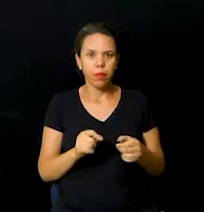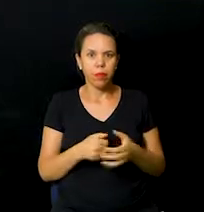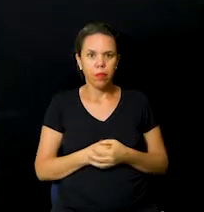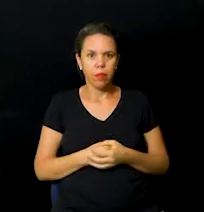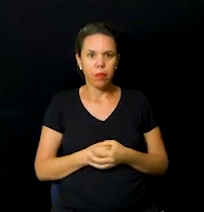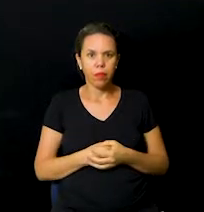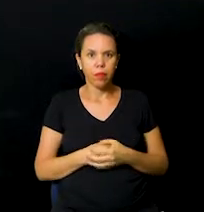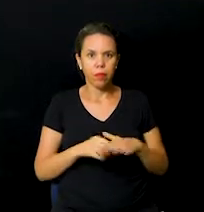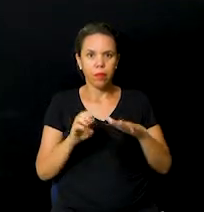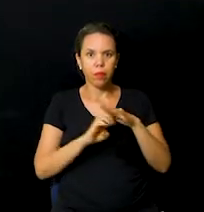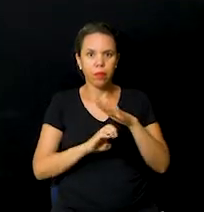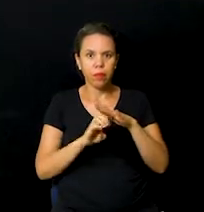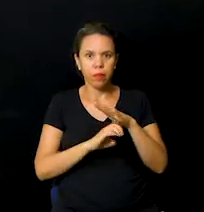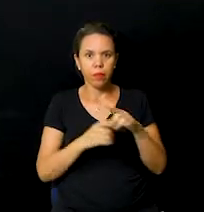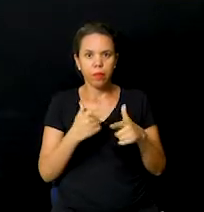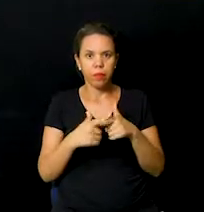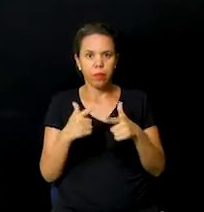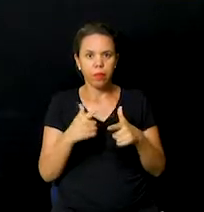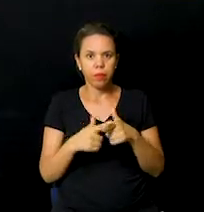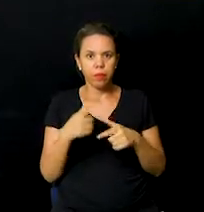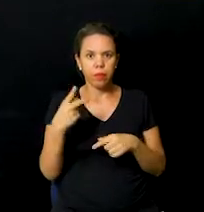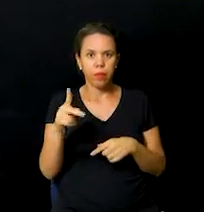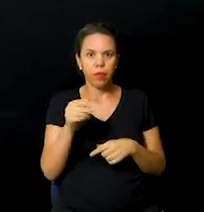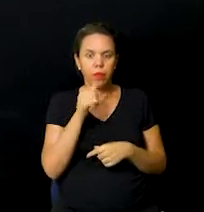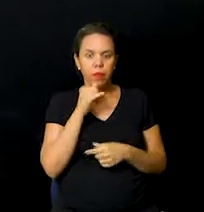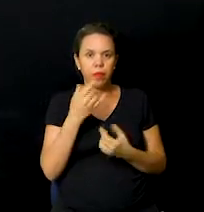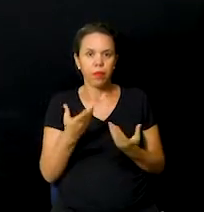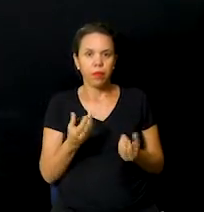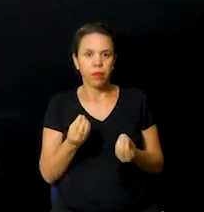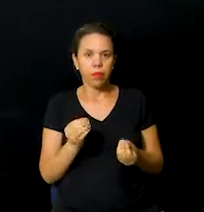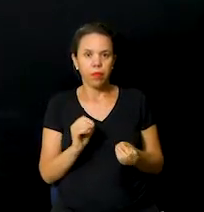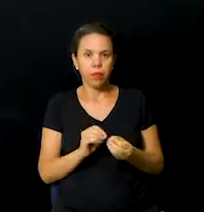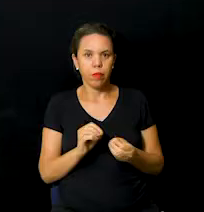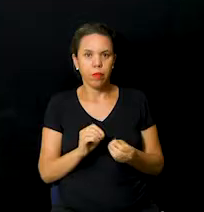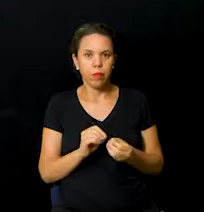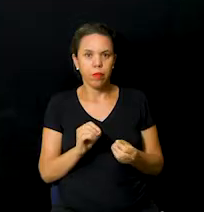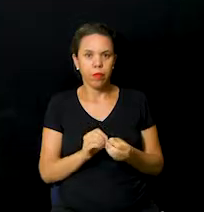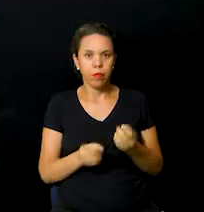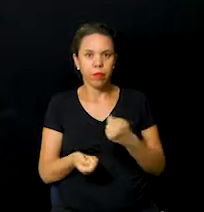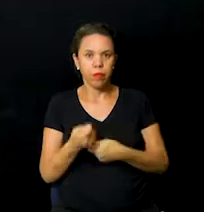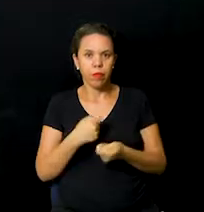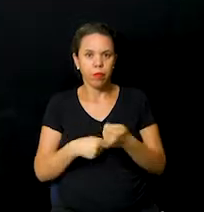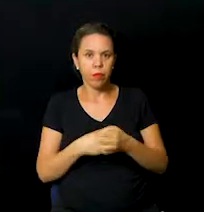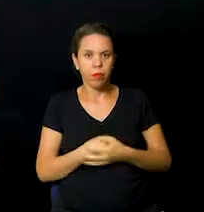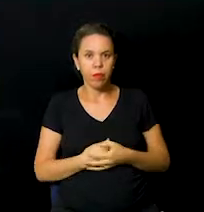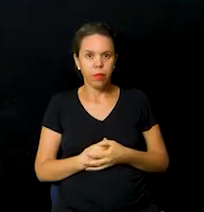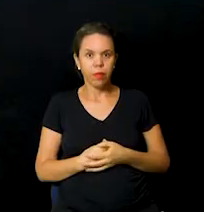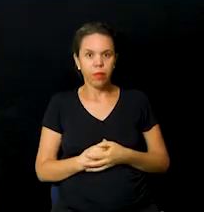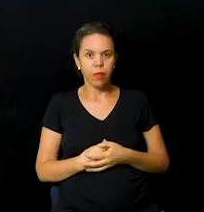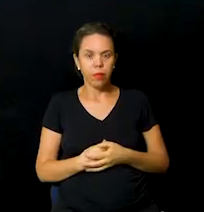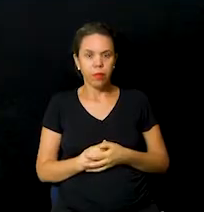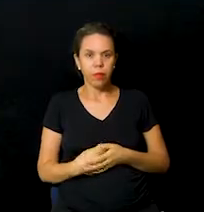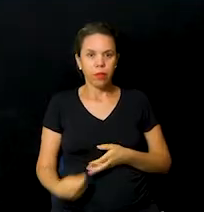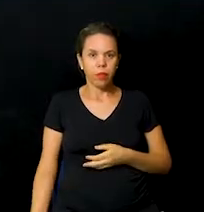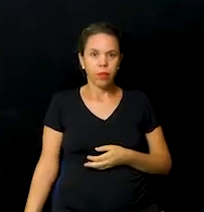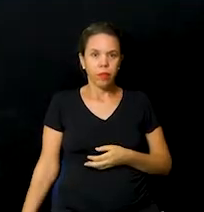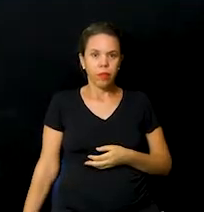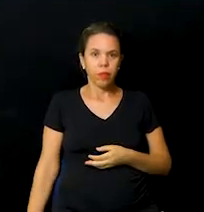é aí que a empresa dá problema. No seu caso, como é fazer essa parte administrativa? Essa